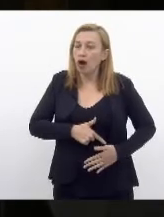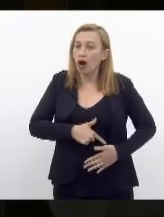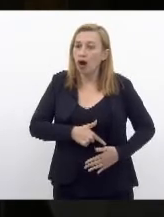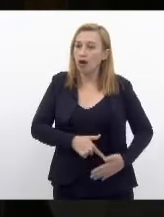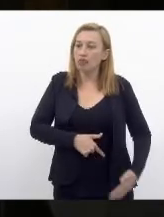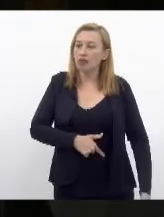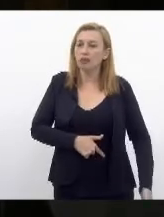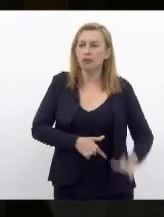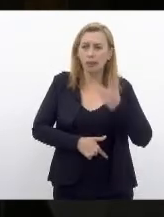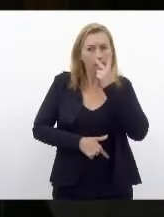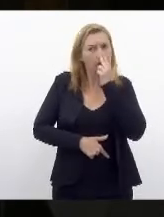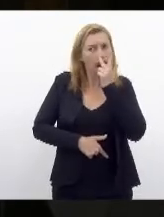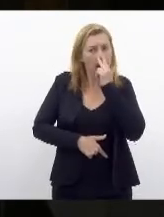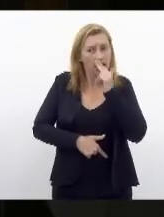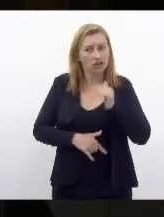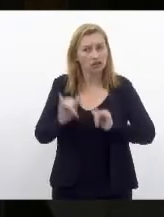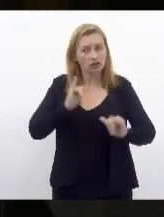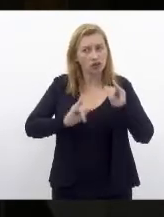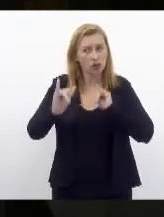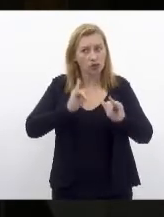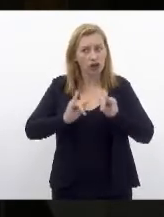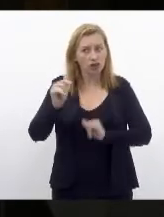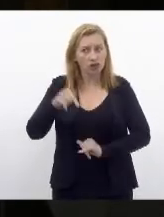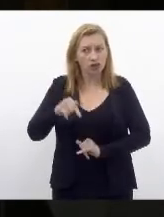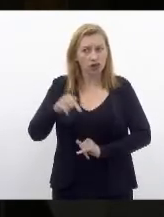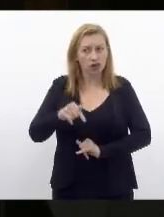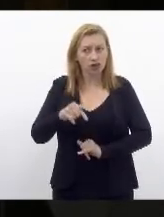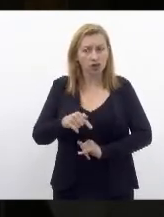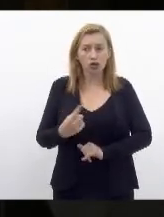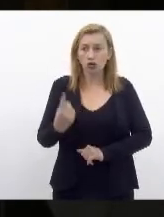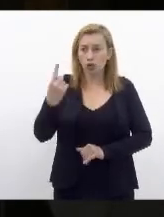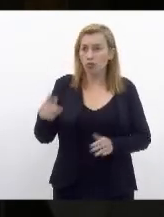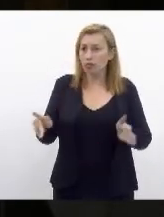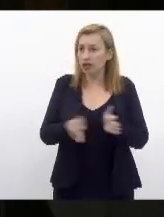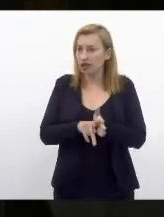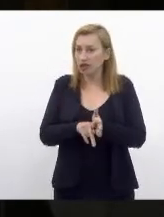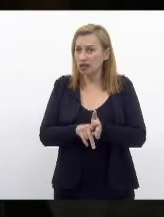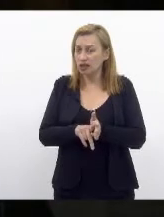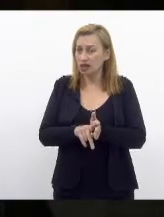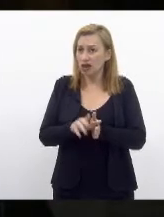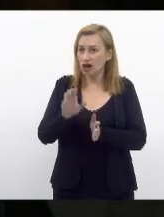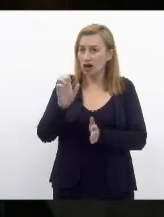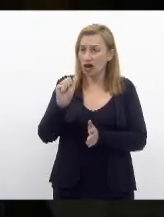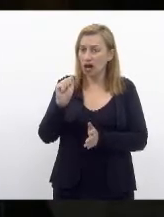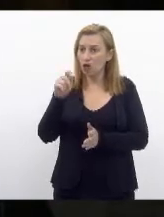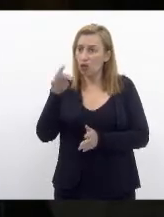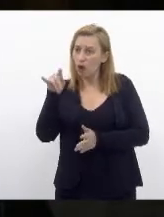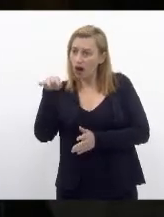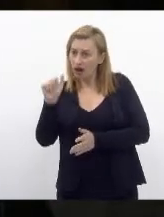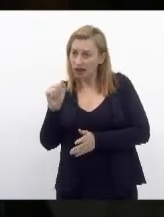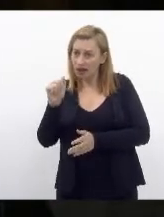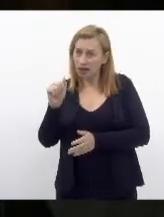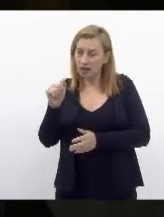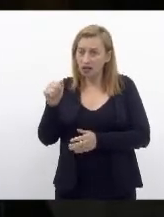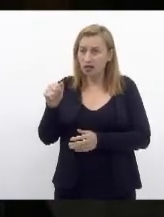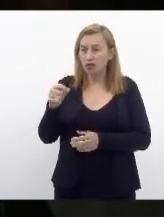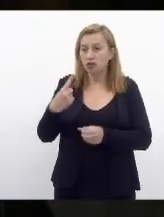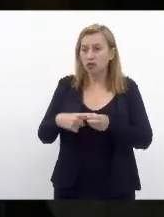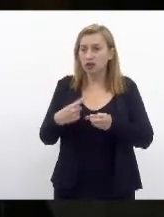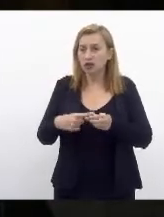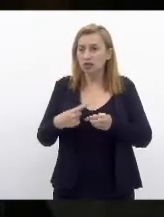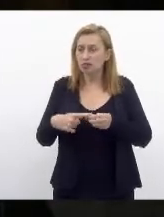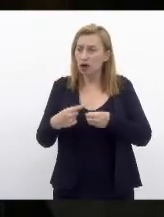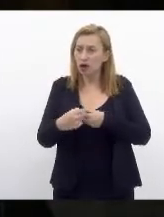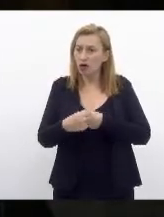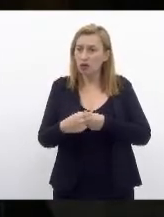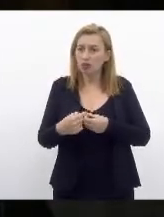que me parece, pela informação que eu tenho aqui, um pertence da Guarda Municipal, pessoas armadas foram tentar intimidar